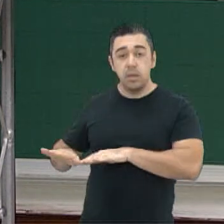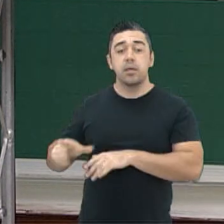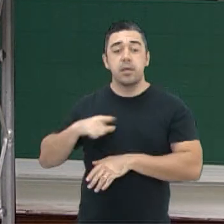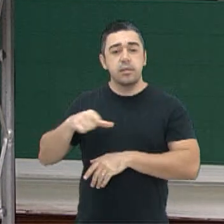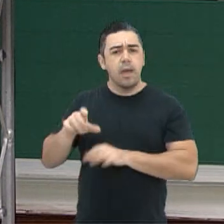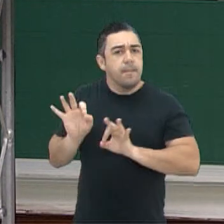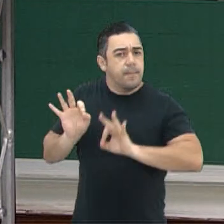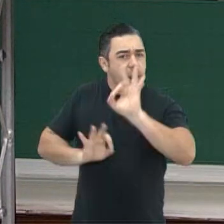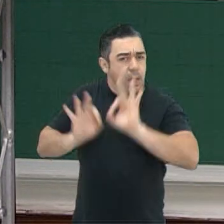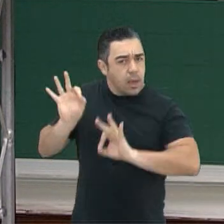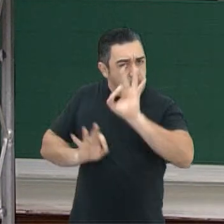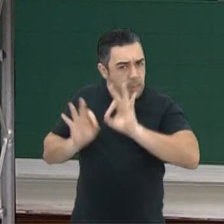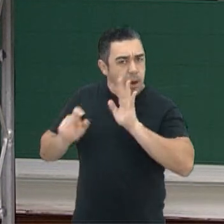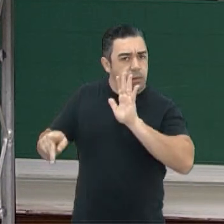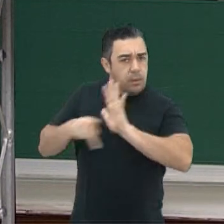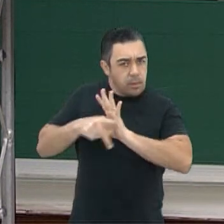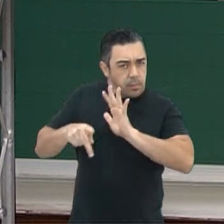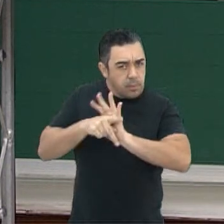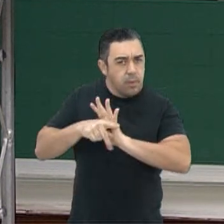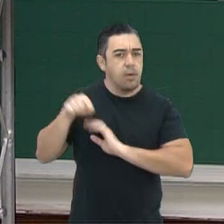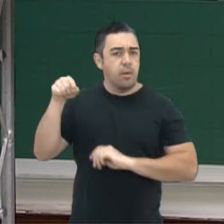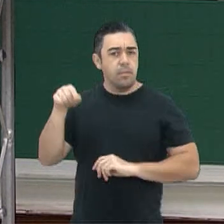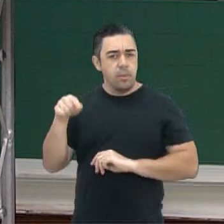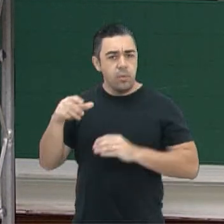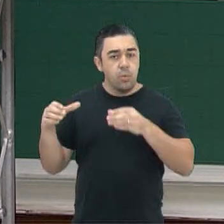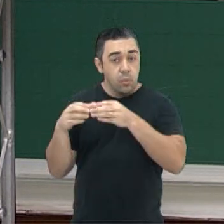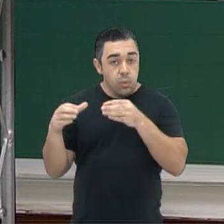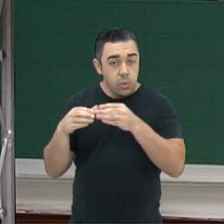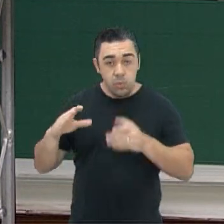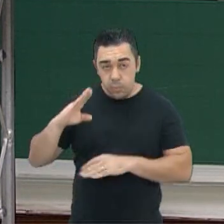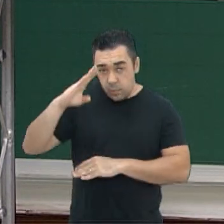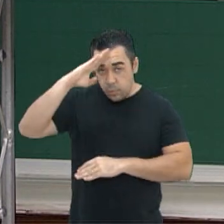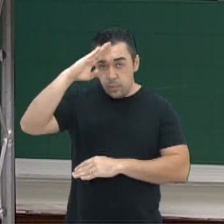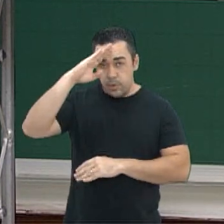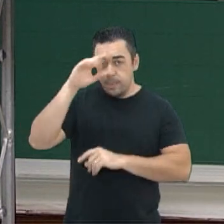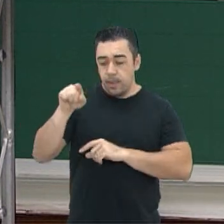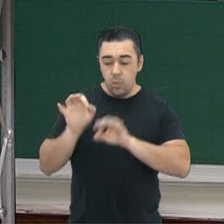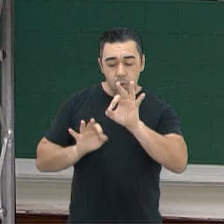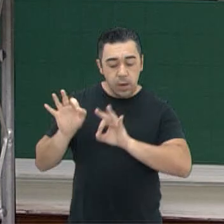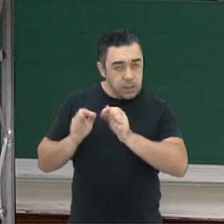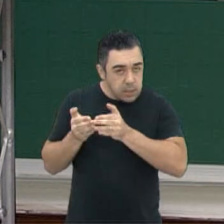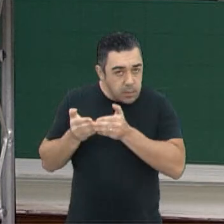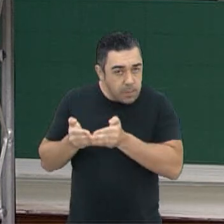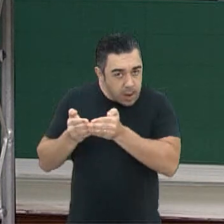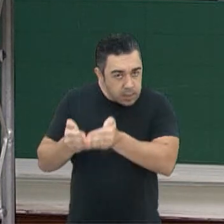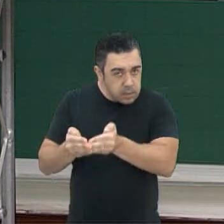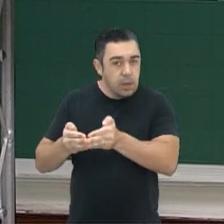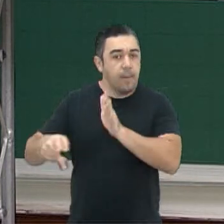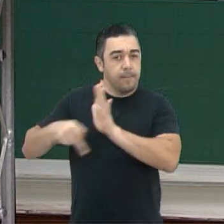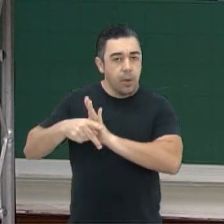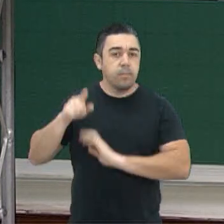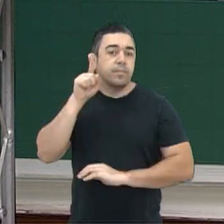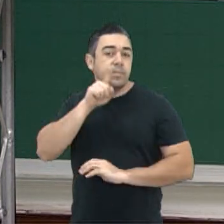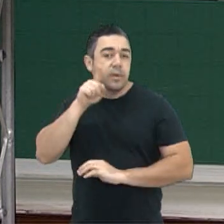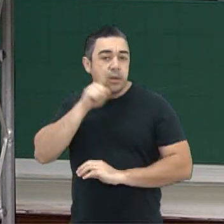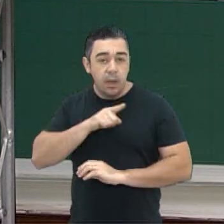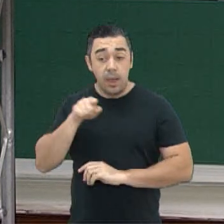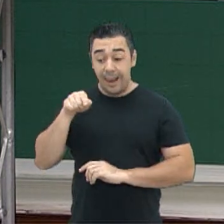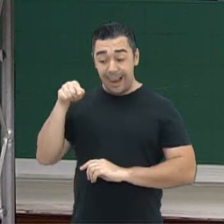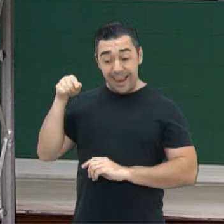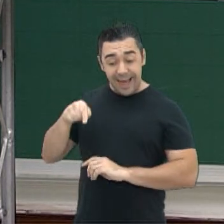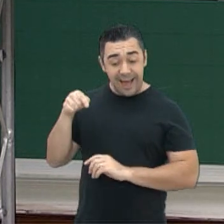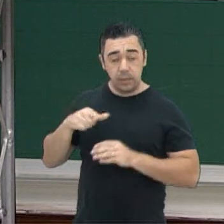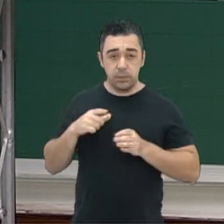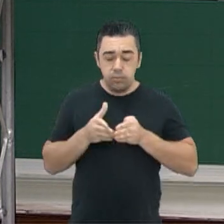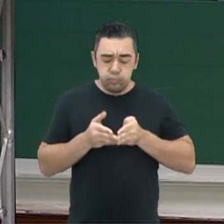preparada, militar, para a organização da Marinha norte-americana. Foi um ataque, então, contra